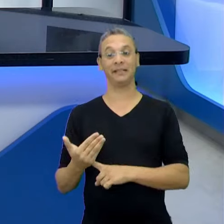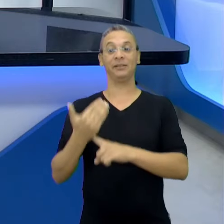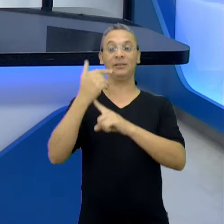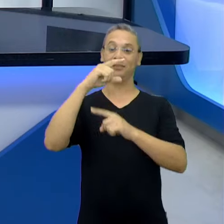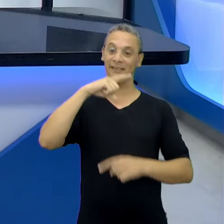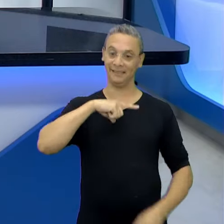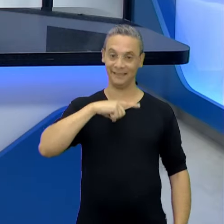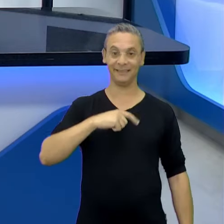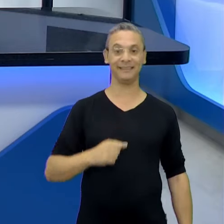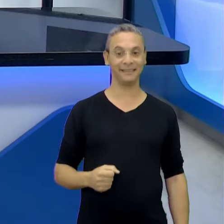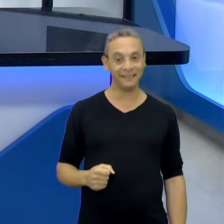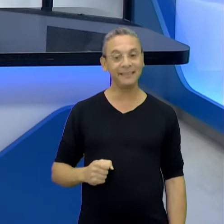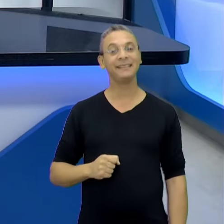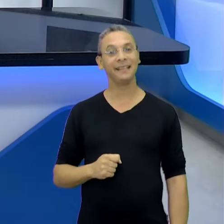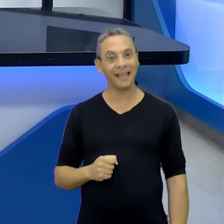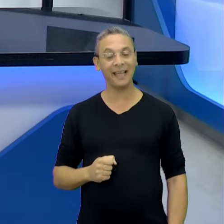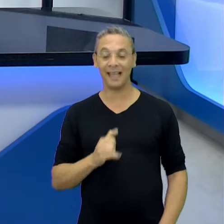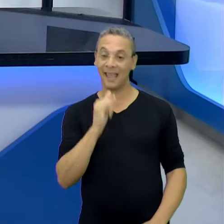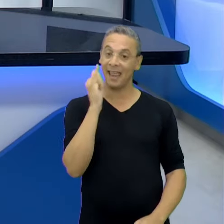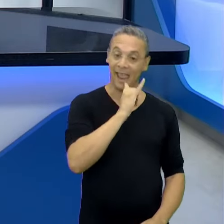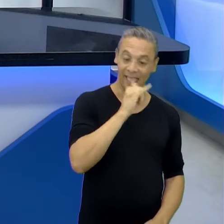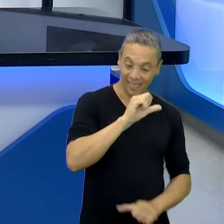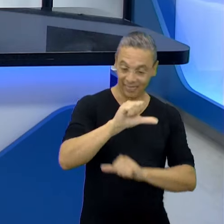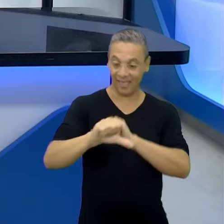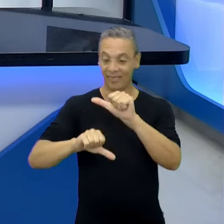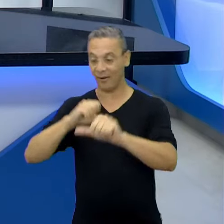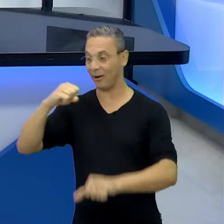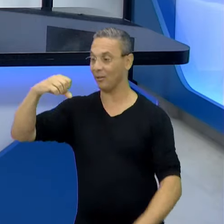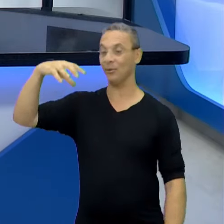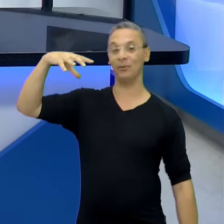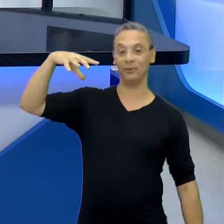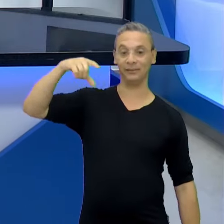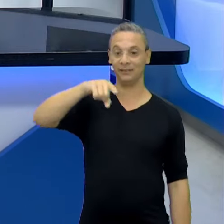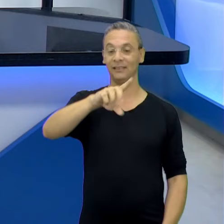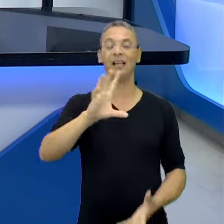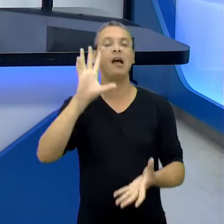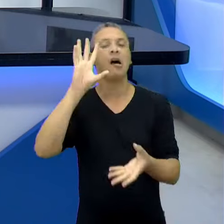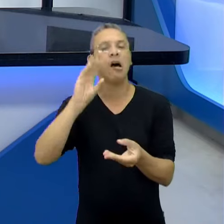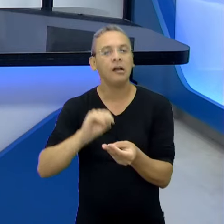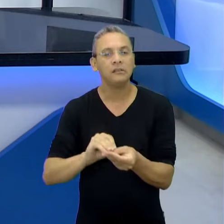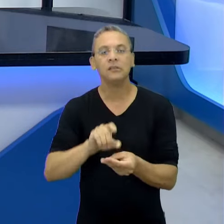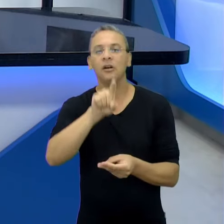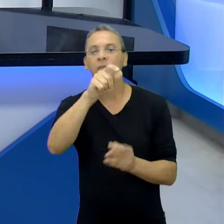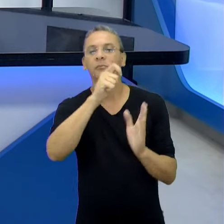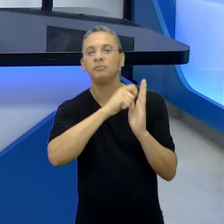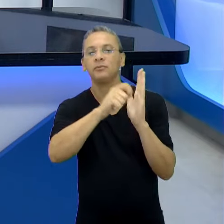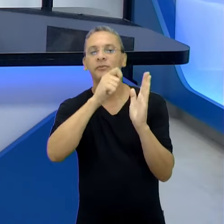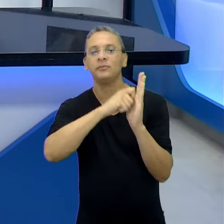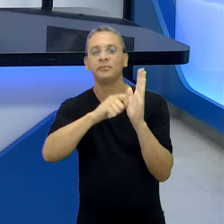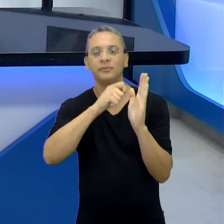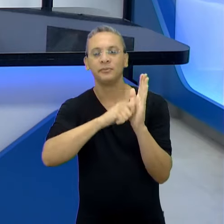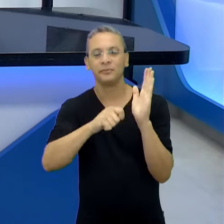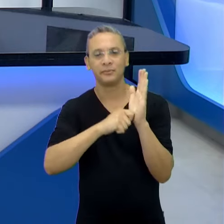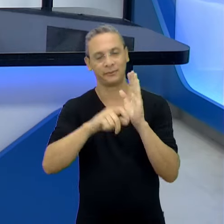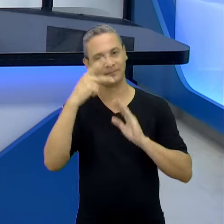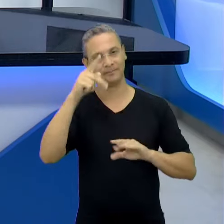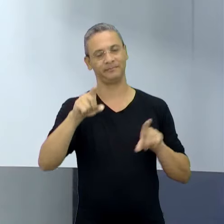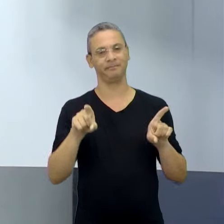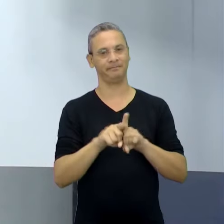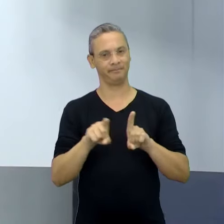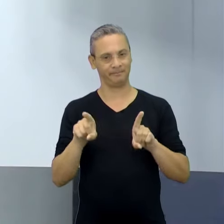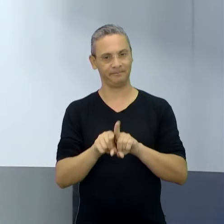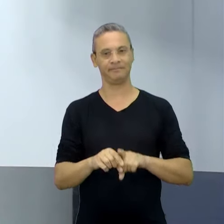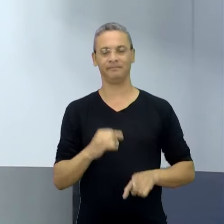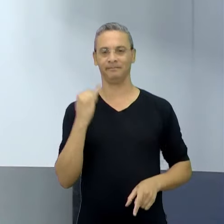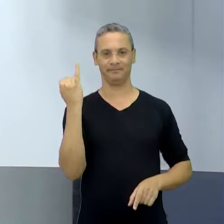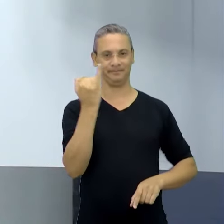em energia luminosa, né? Então faz aquele resumão, anota aí então no seu diário de bordo,